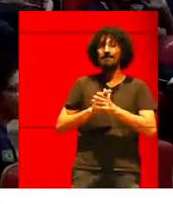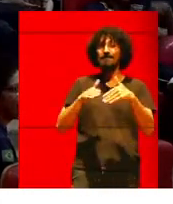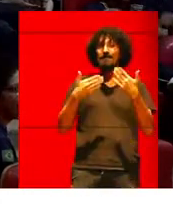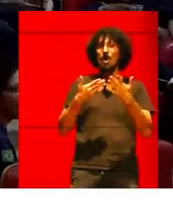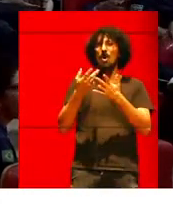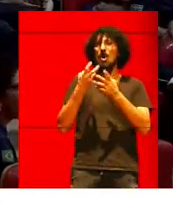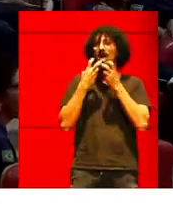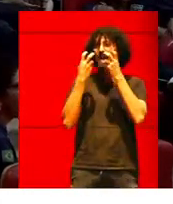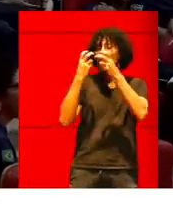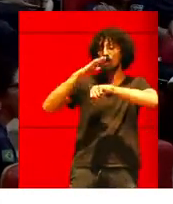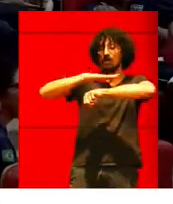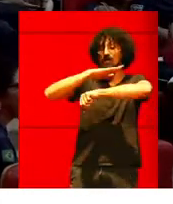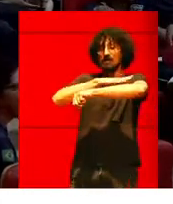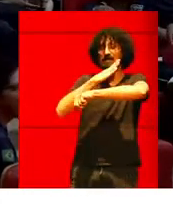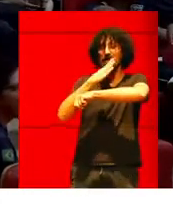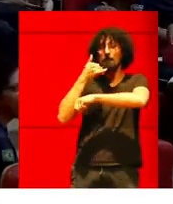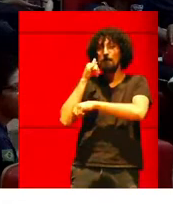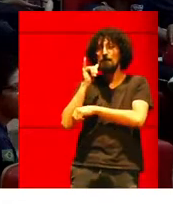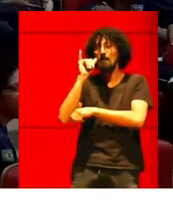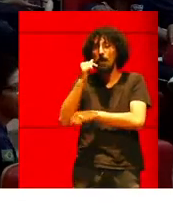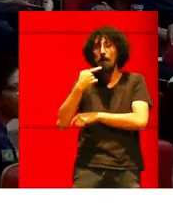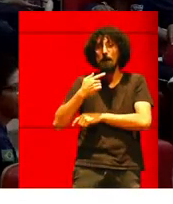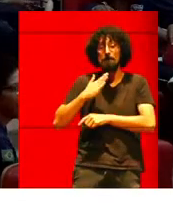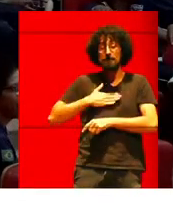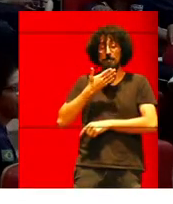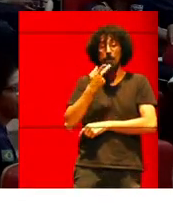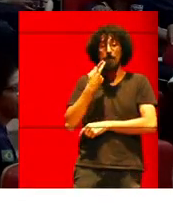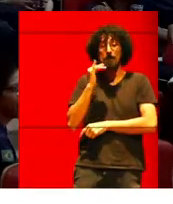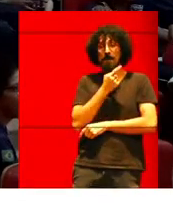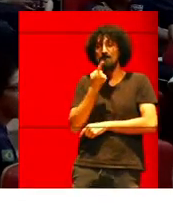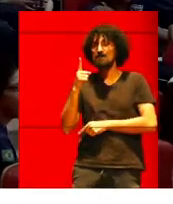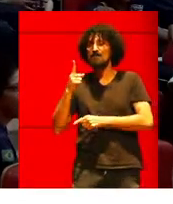Berra o sapo boi. Meu pai foi à guerra.